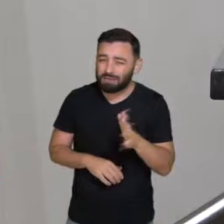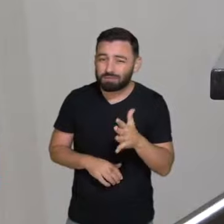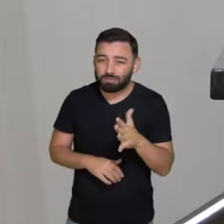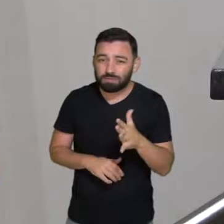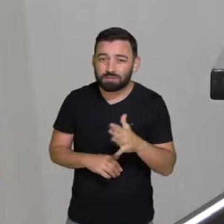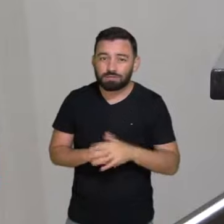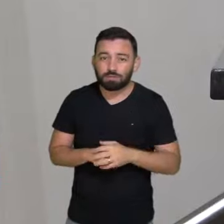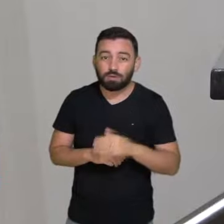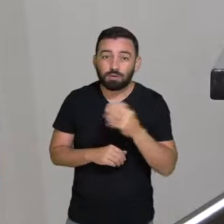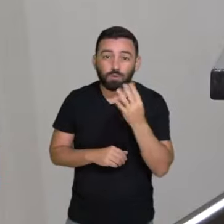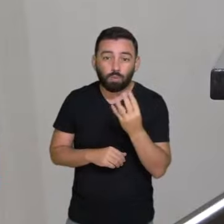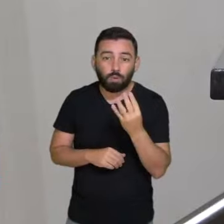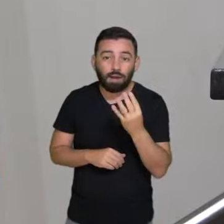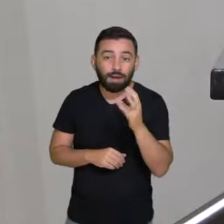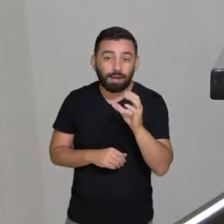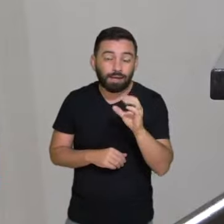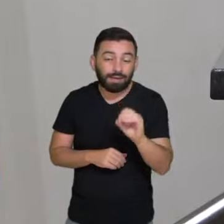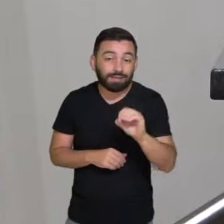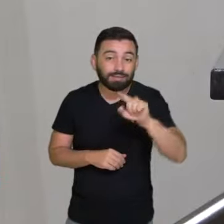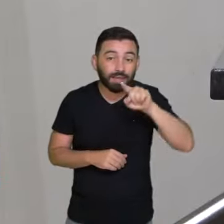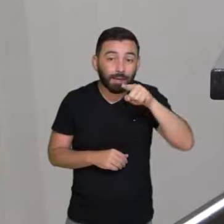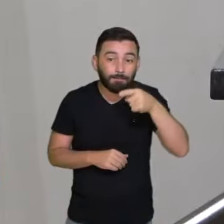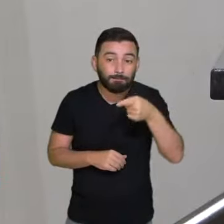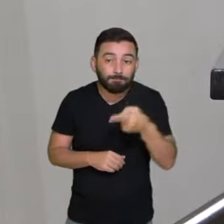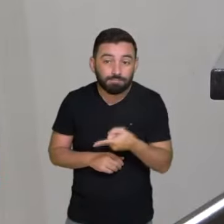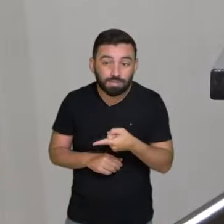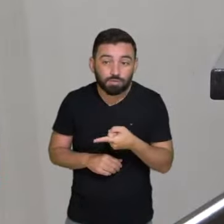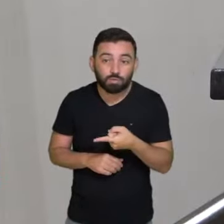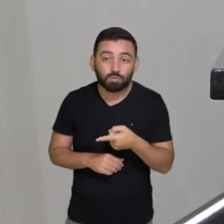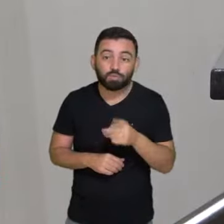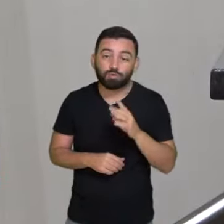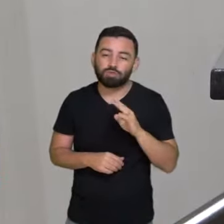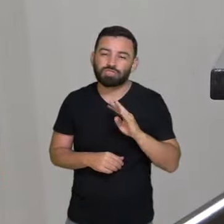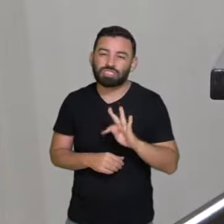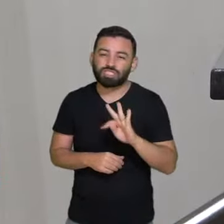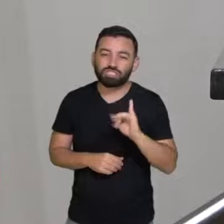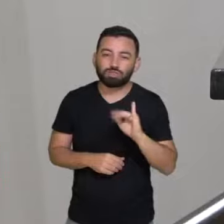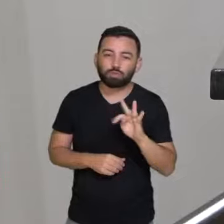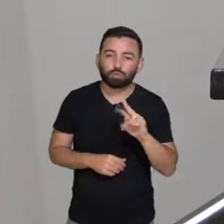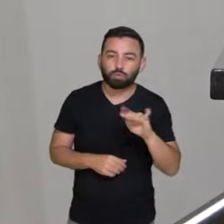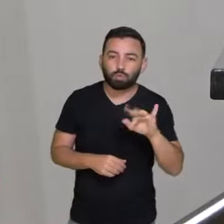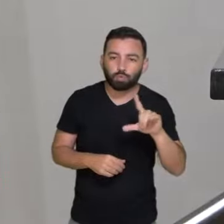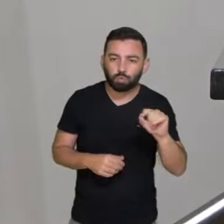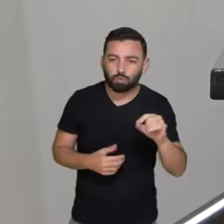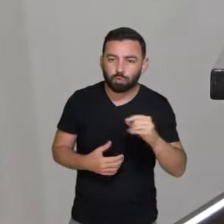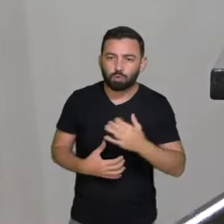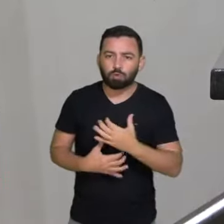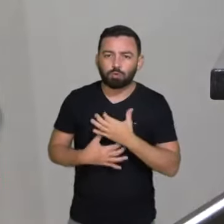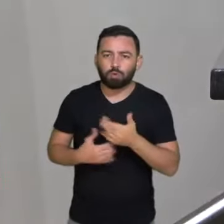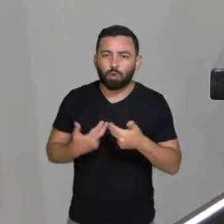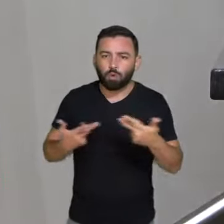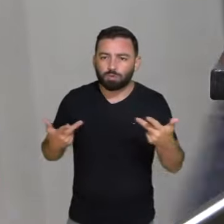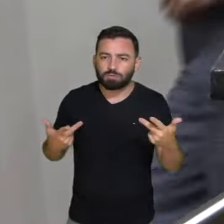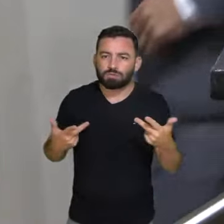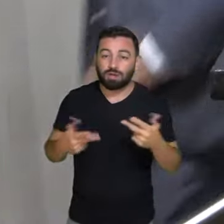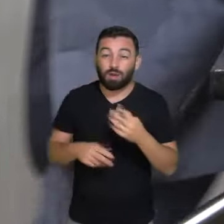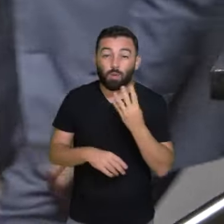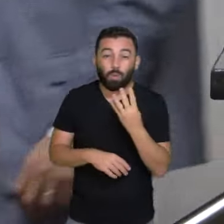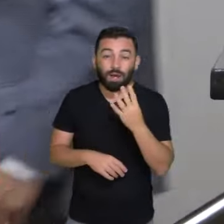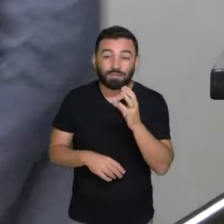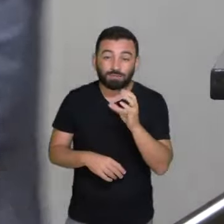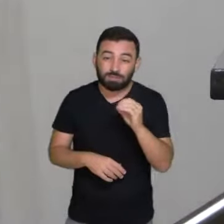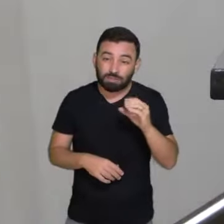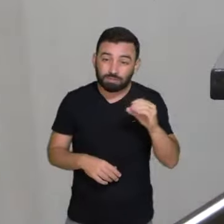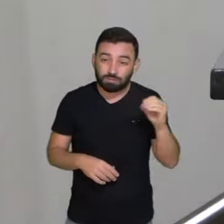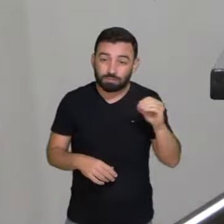de 40 mil títulos concedidos por ano. Mais de 400 mil títulos